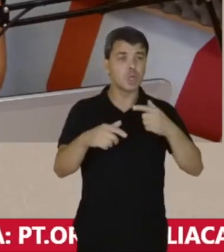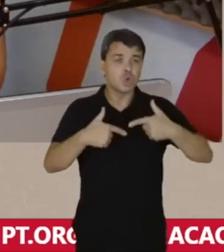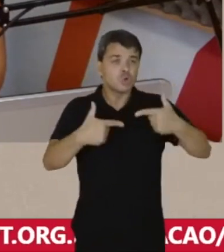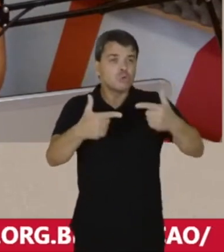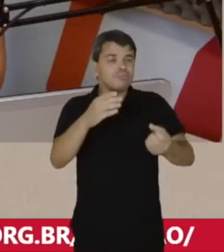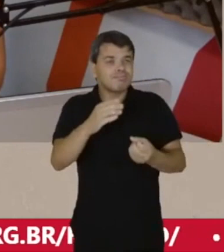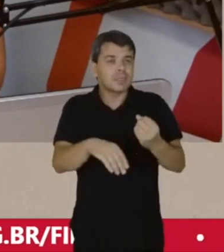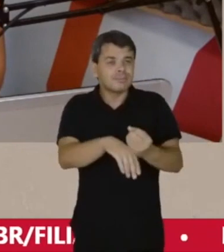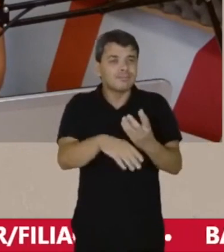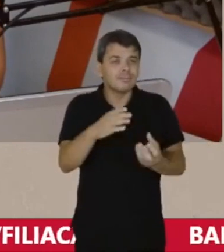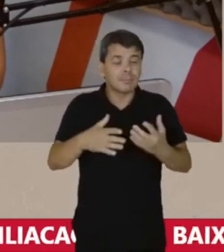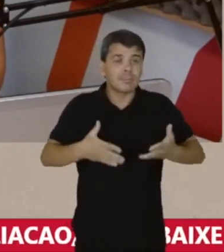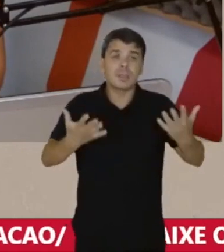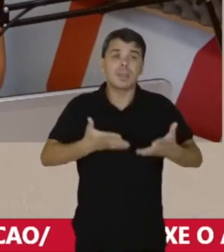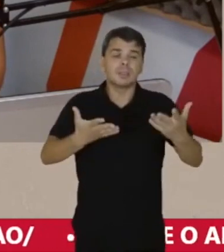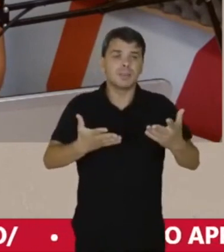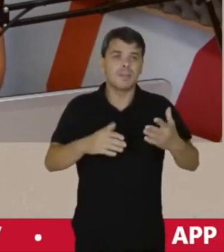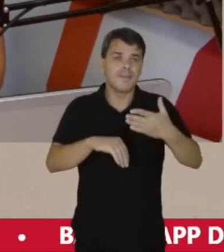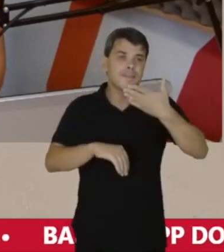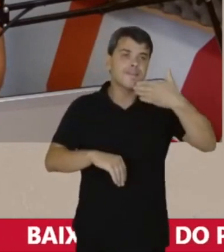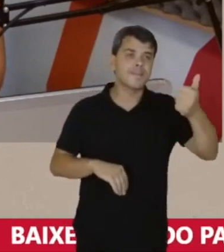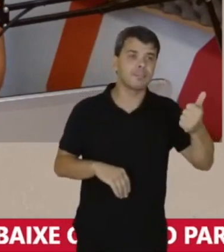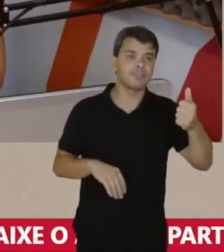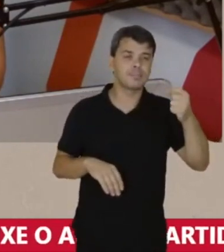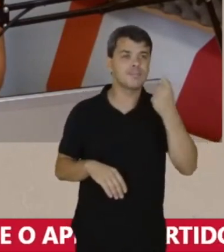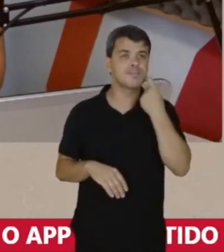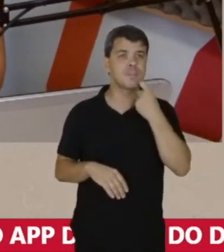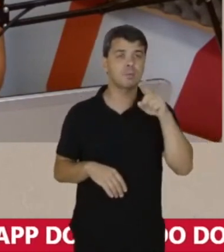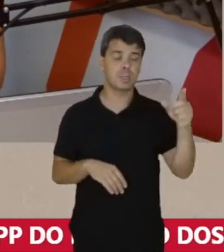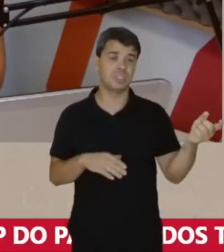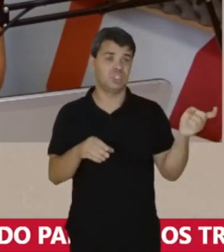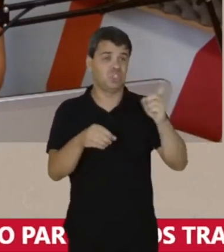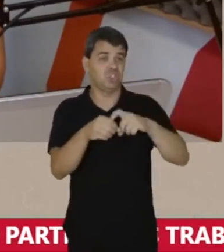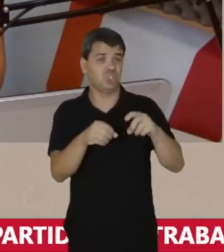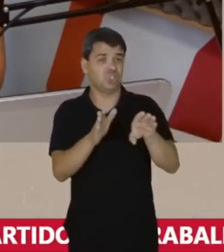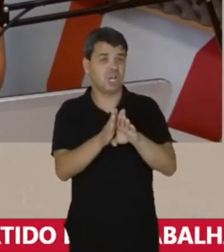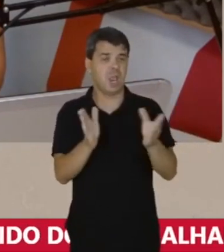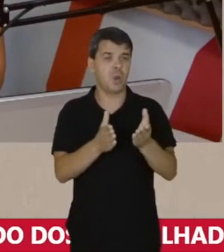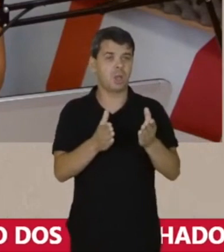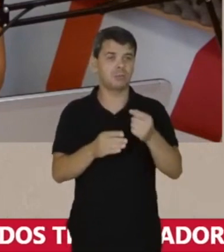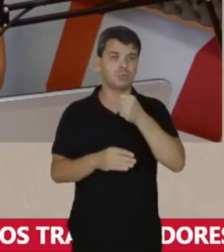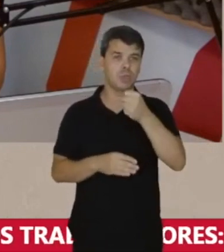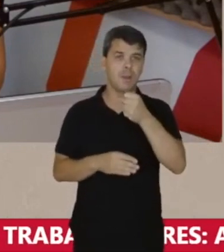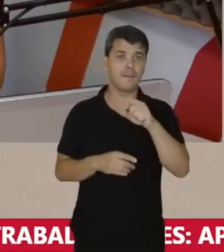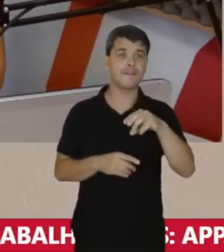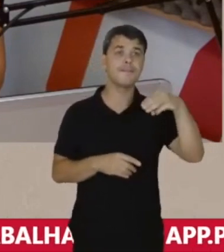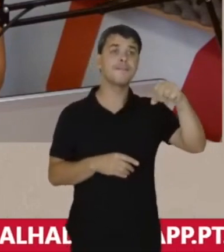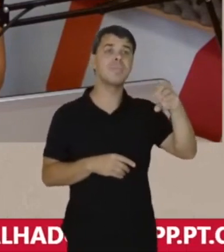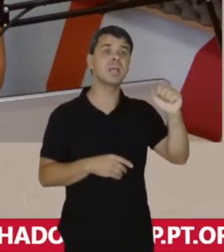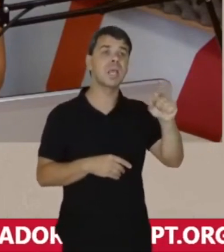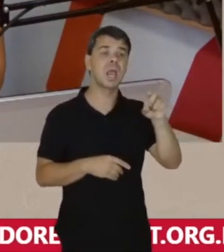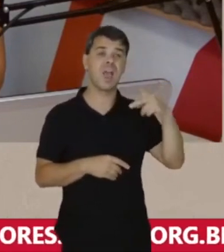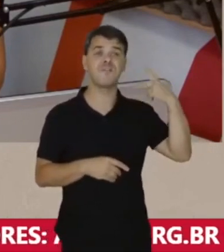essa sexta-feira. E te ouvindo, gente, você que está chegando agora no Jornal Rádio PT, a gente está conversando com a Macaé Evaristo.